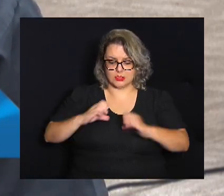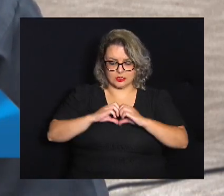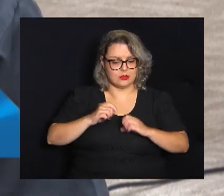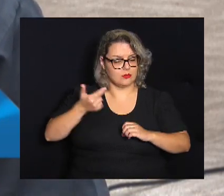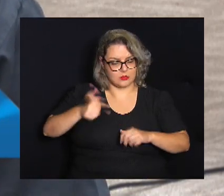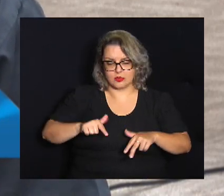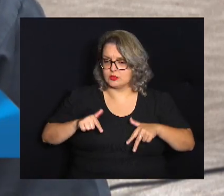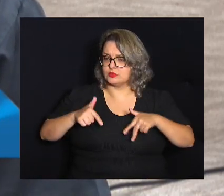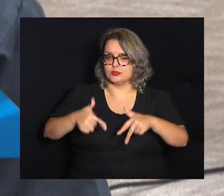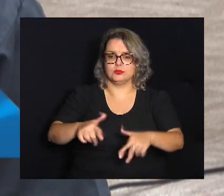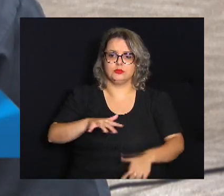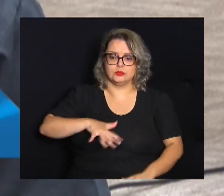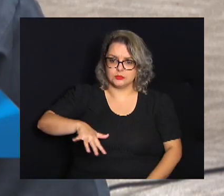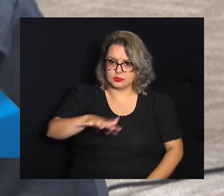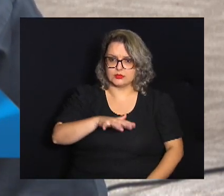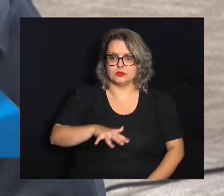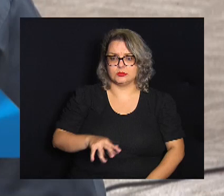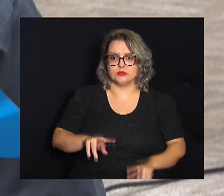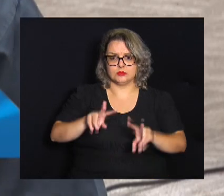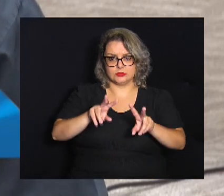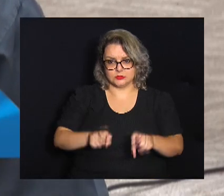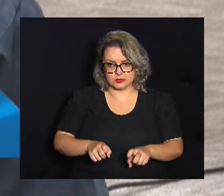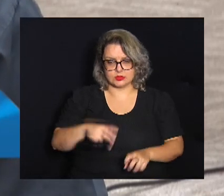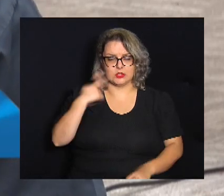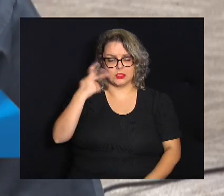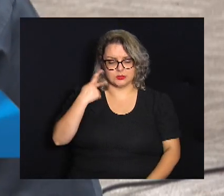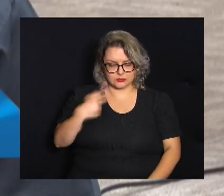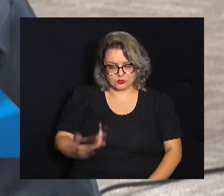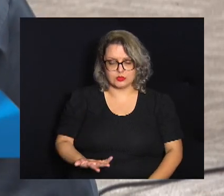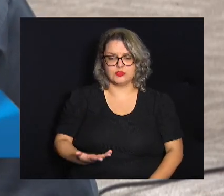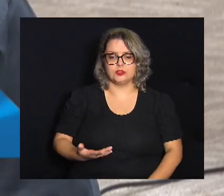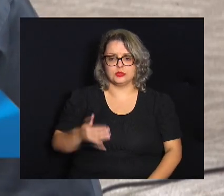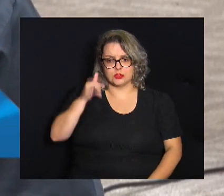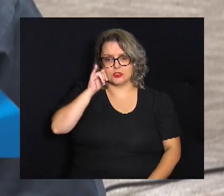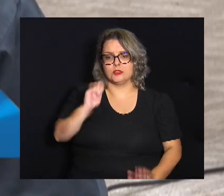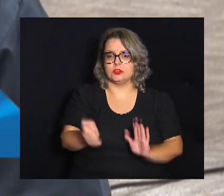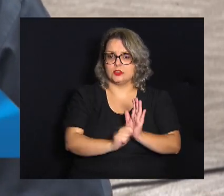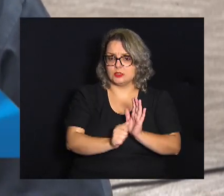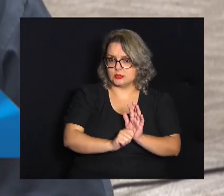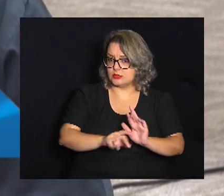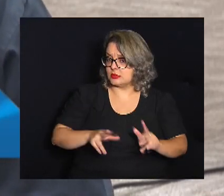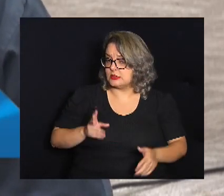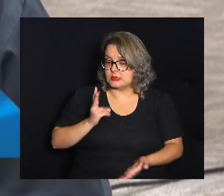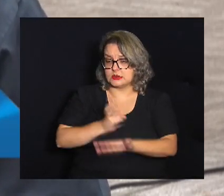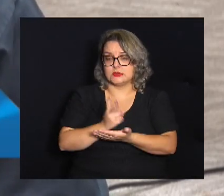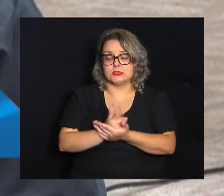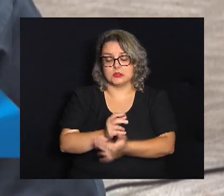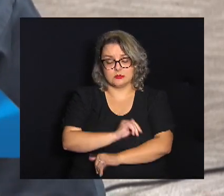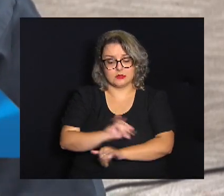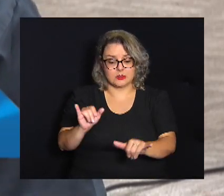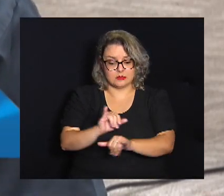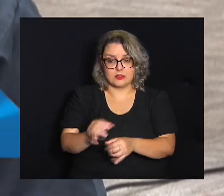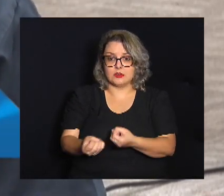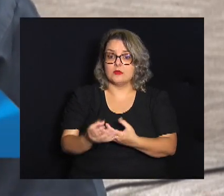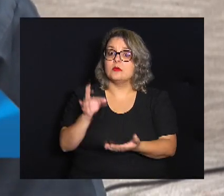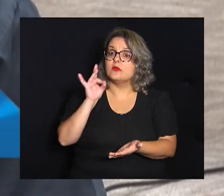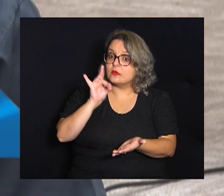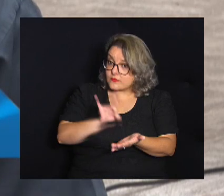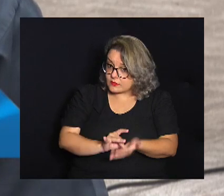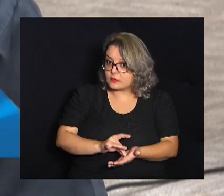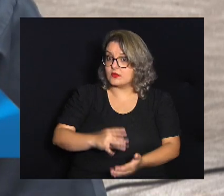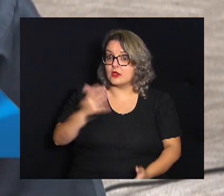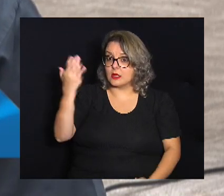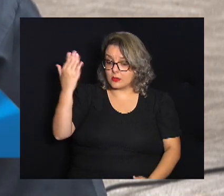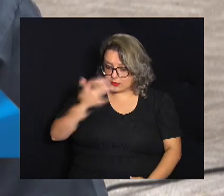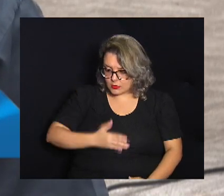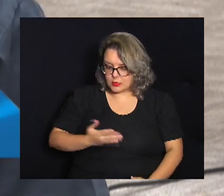militando nessa questão das políticas de prevenção às drogas, sempre levando informações verídicas, fatos,